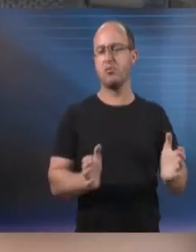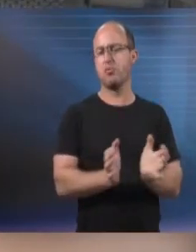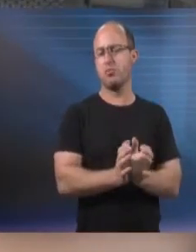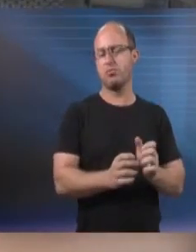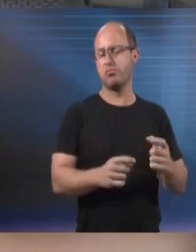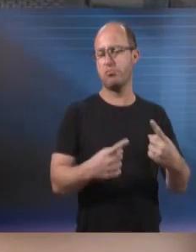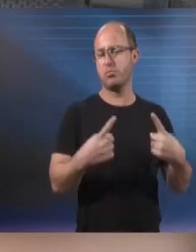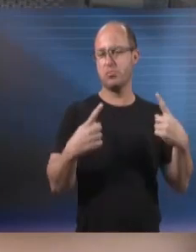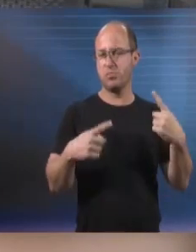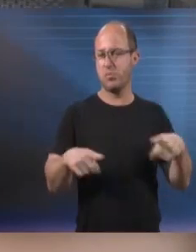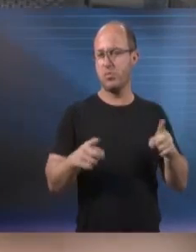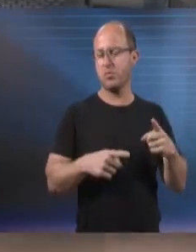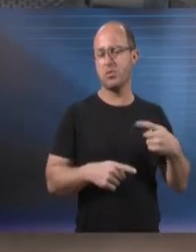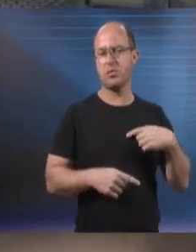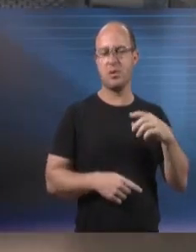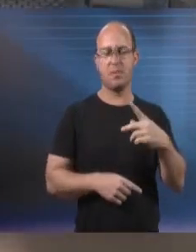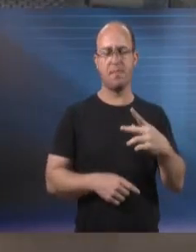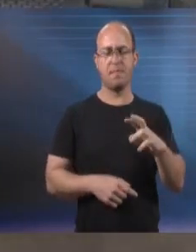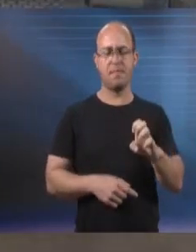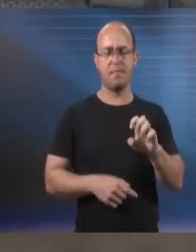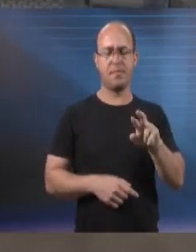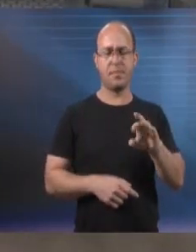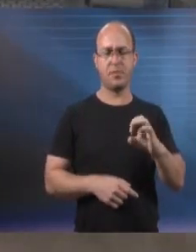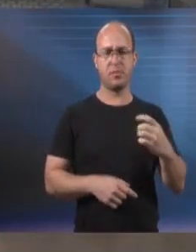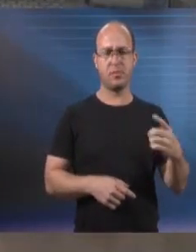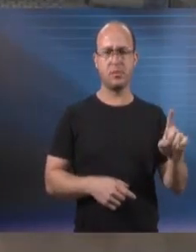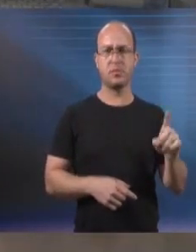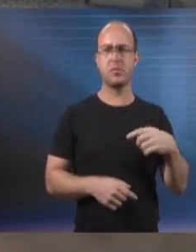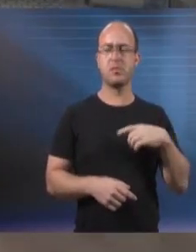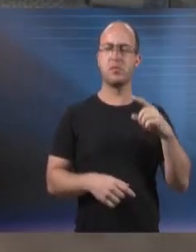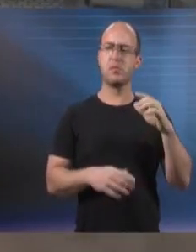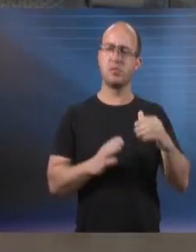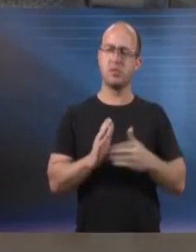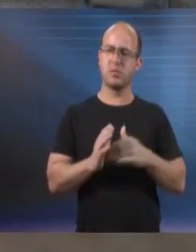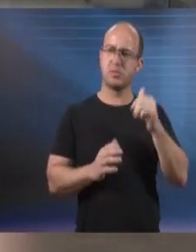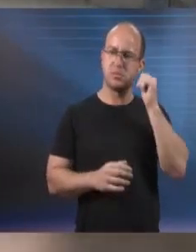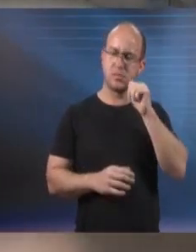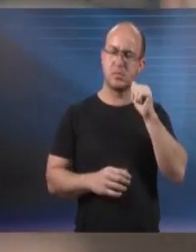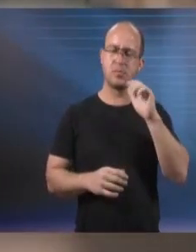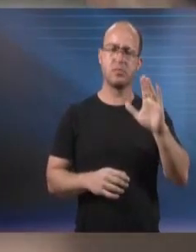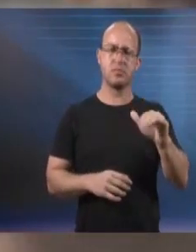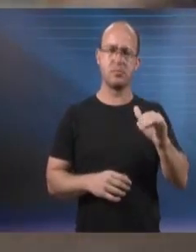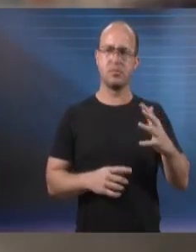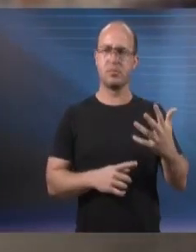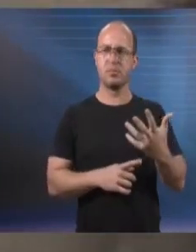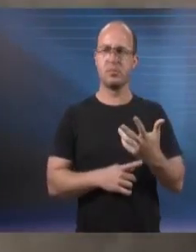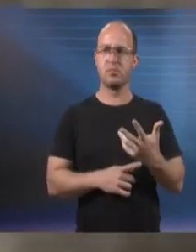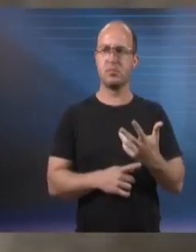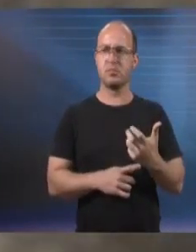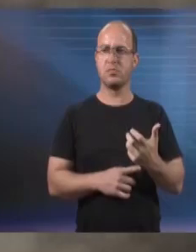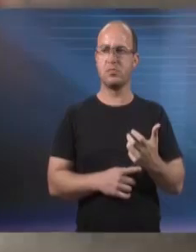esse trabalho de perto, e em nome de todas essas mulheres da ciência e das artes...